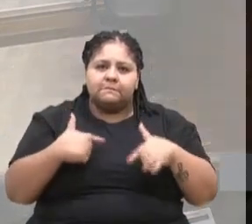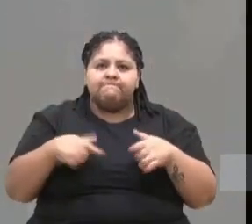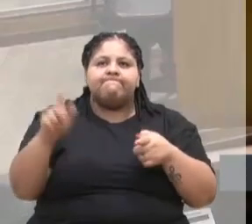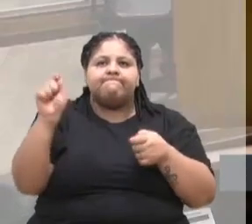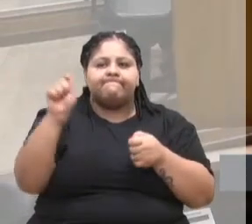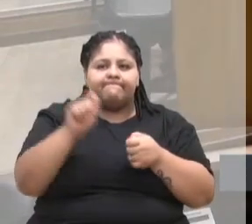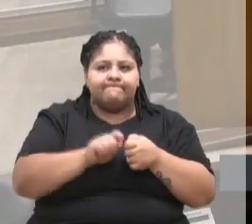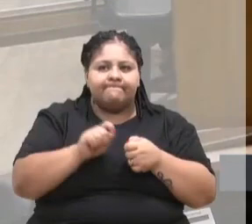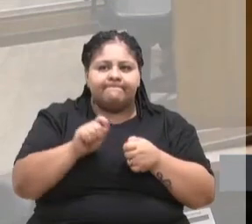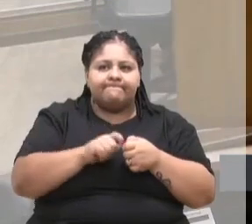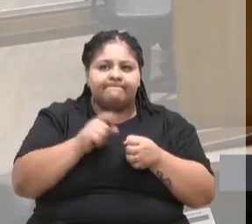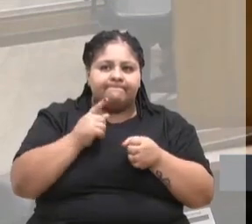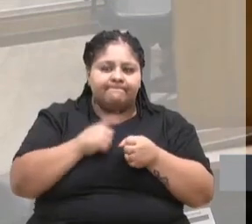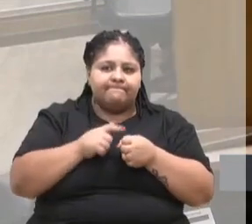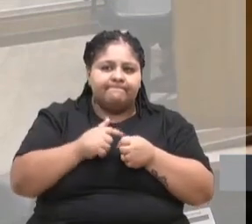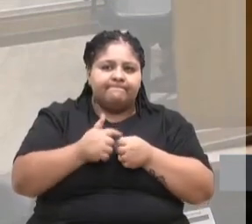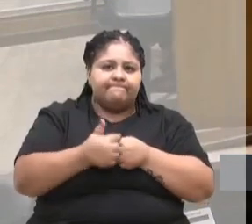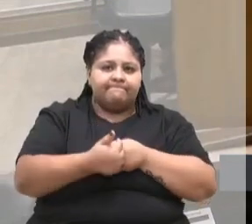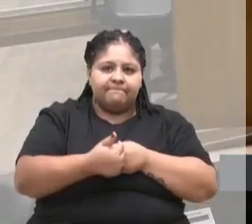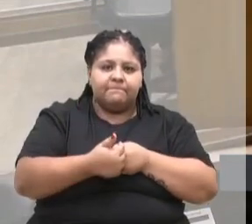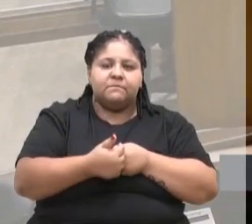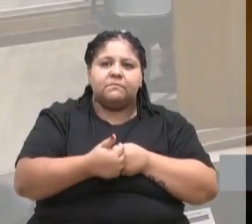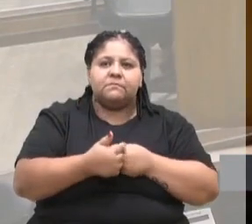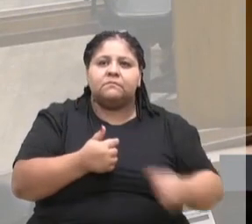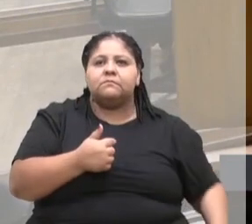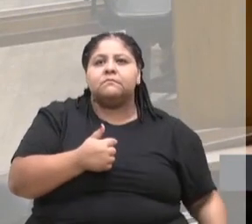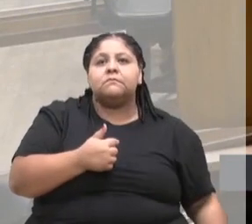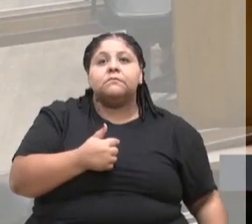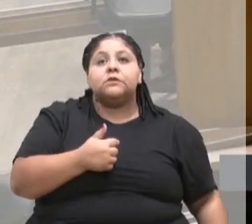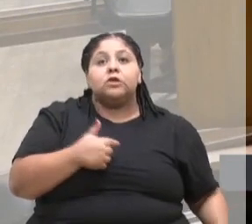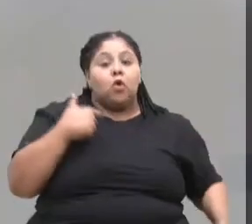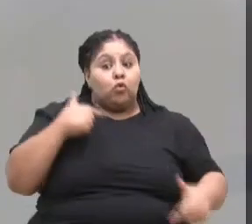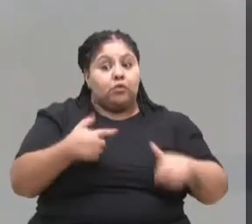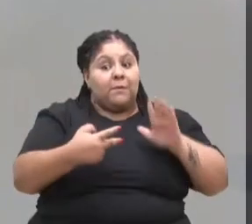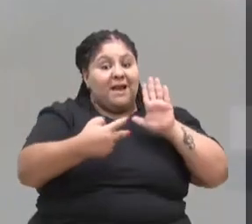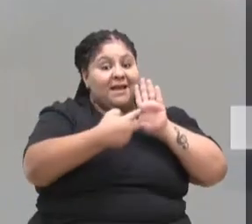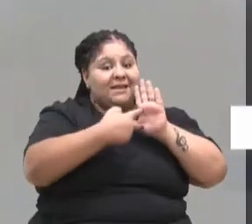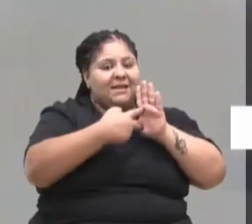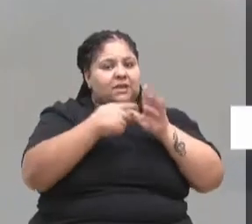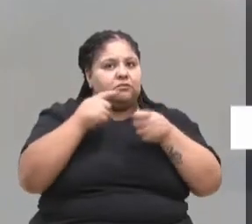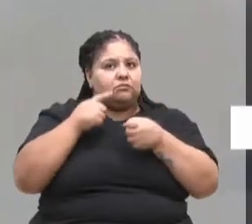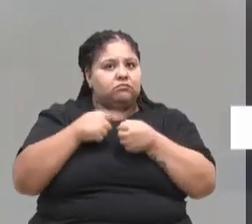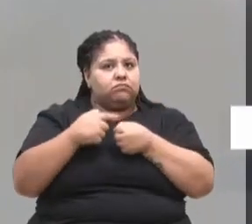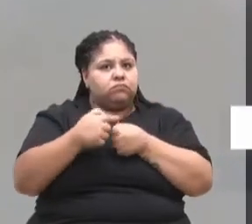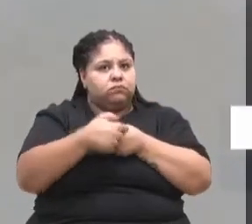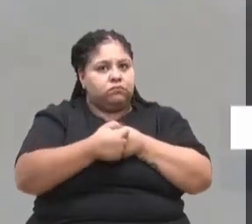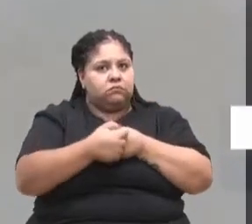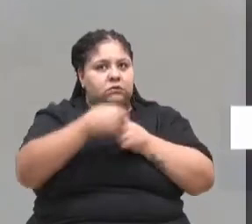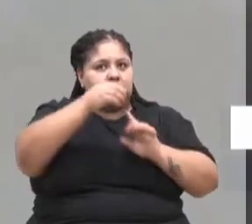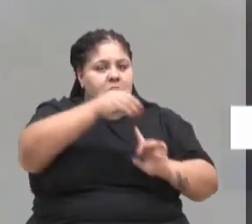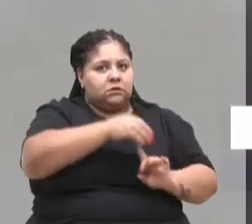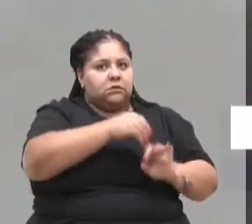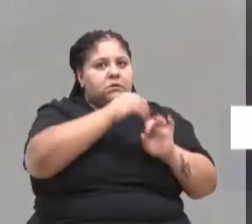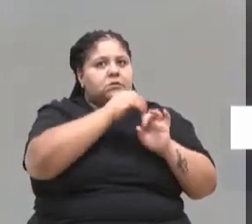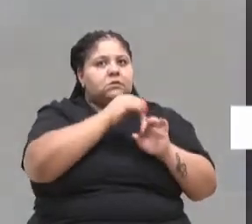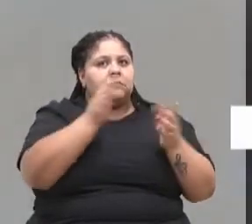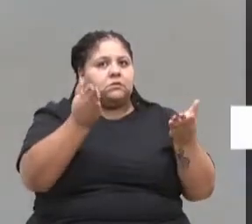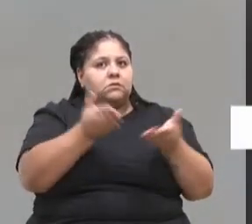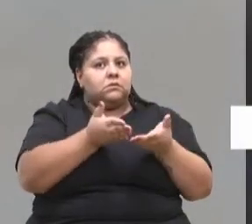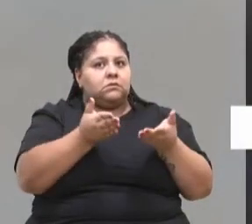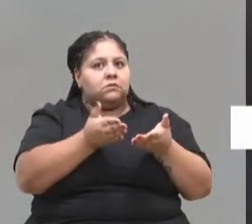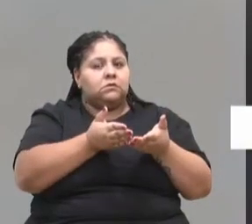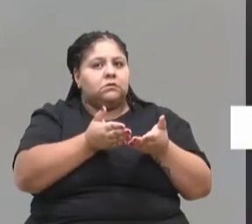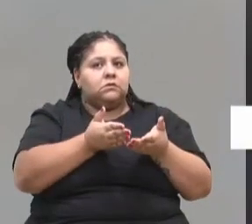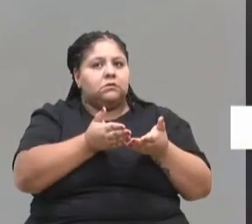faz na cidade, um trabalho muito atento à cidade, principalmente agora no que tange